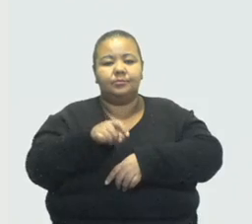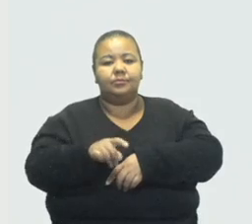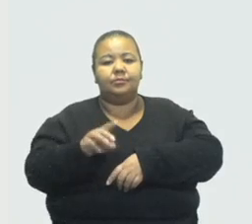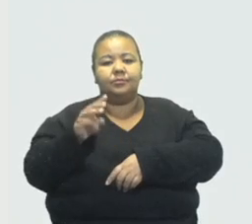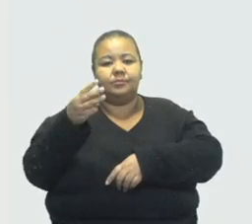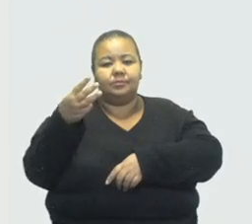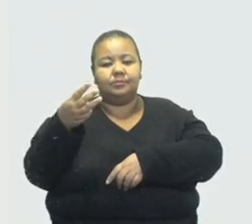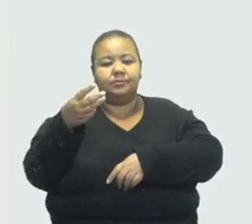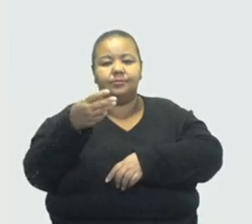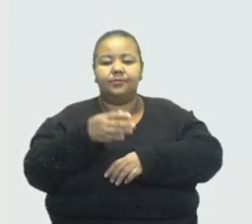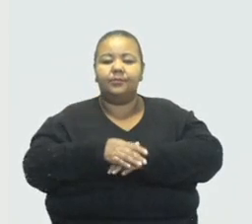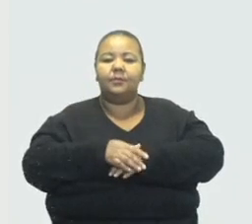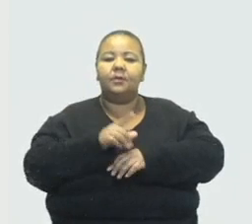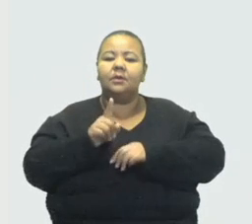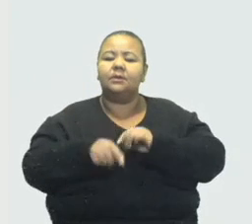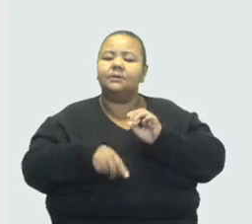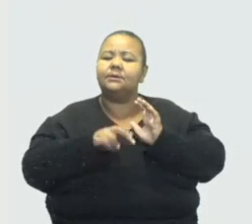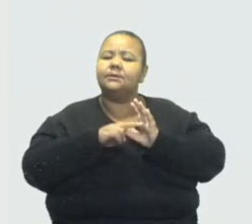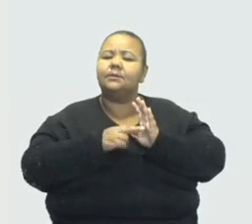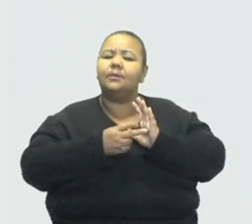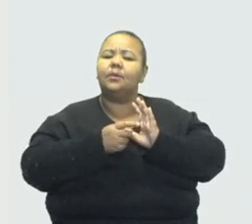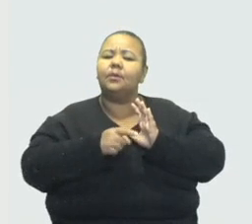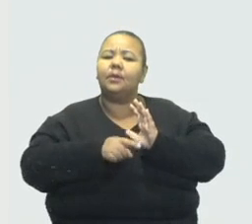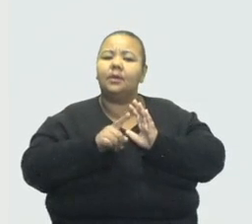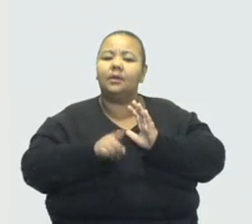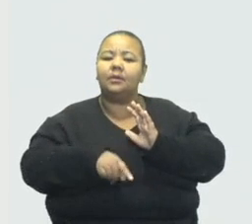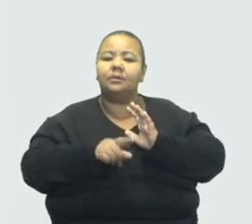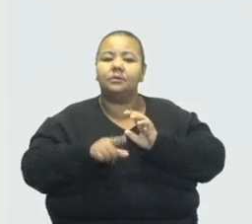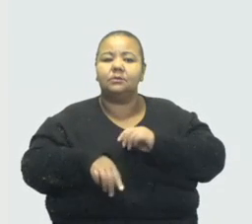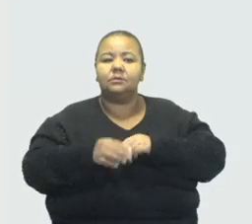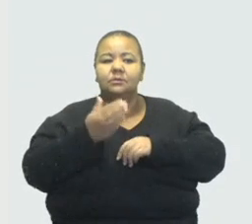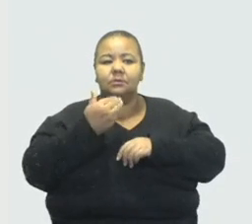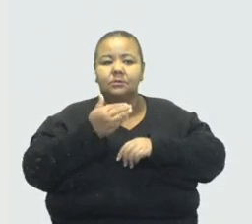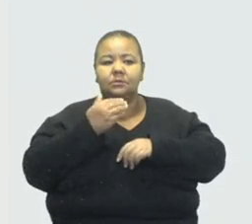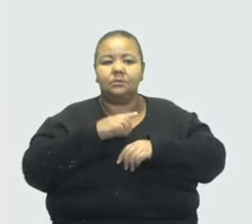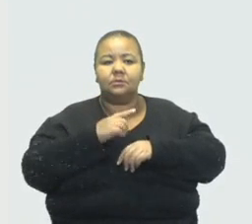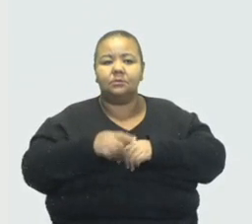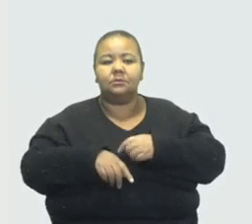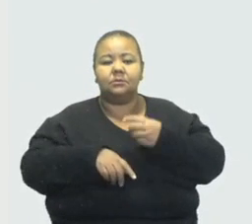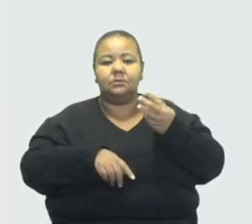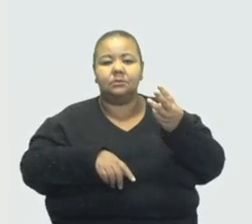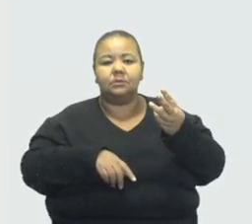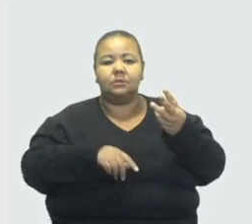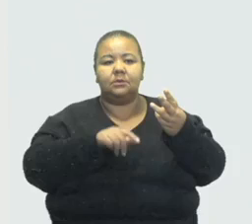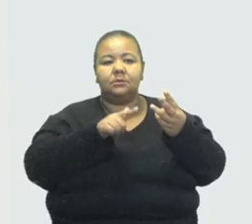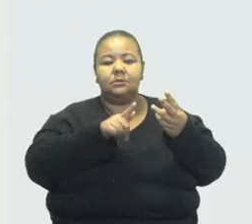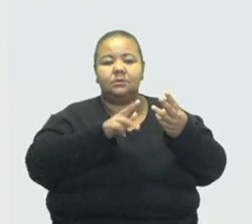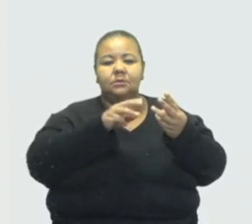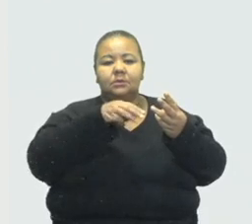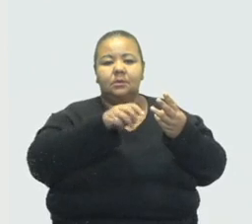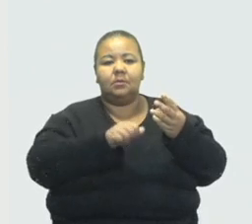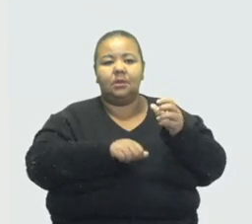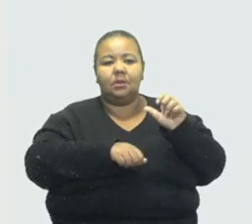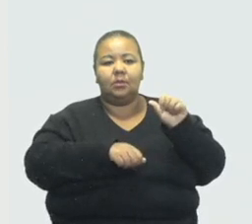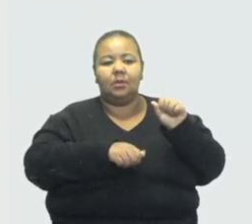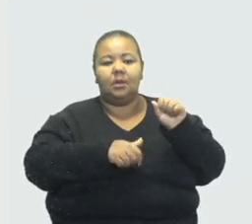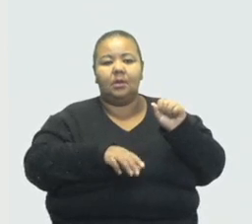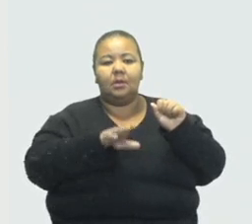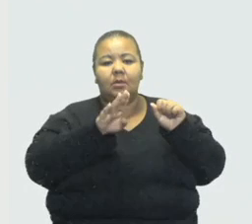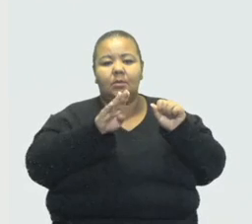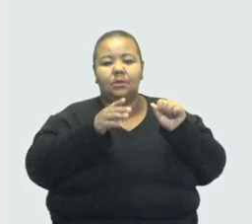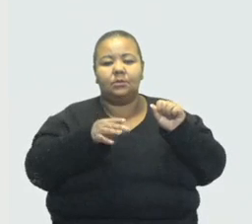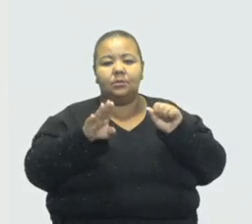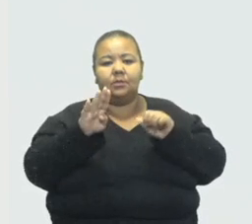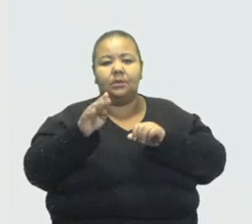a 3. Isso quer dizer o quê? Que a refeição ela tem que ter 3 gramas do alimento A, 4 do